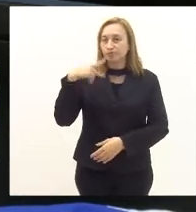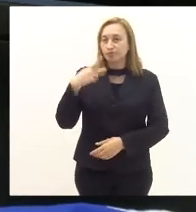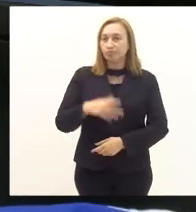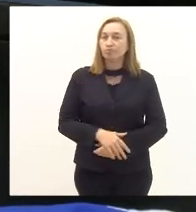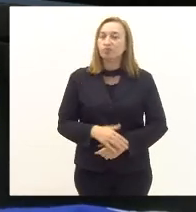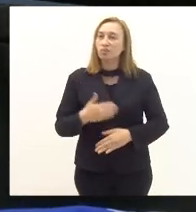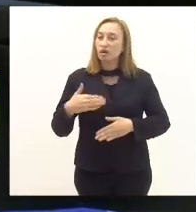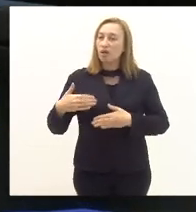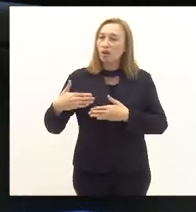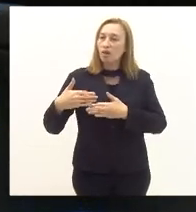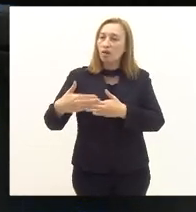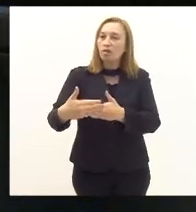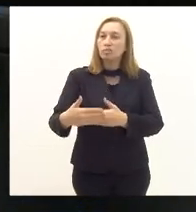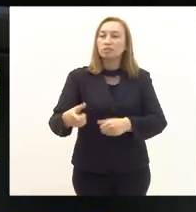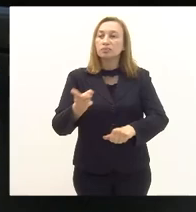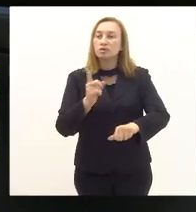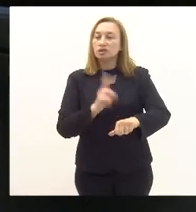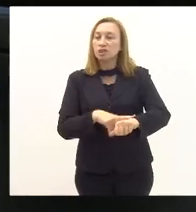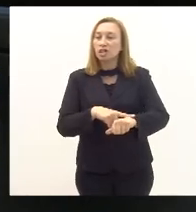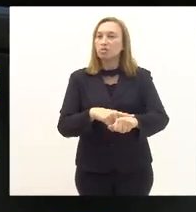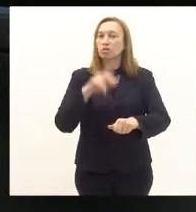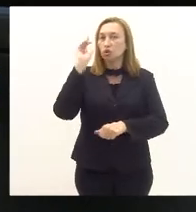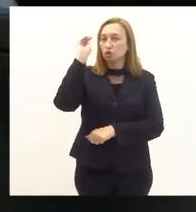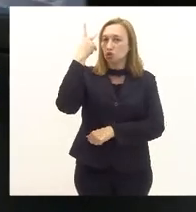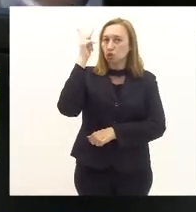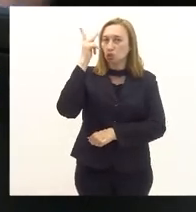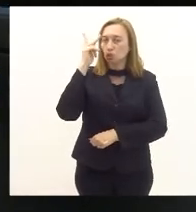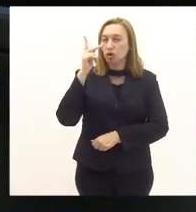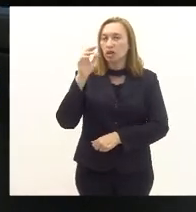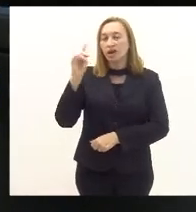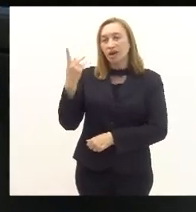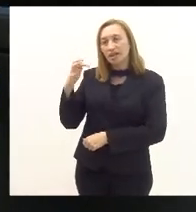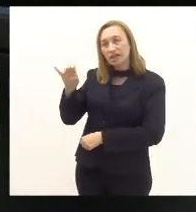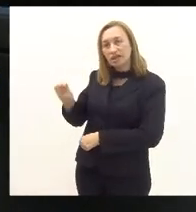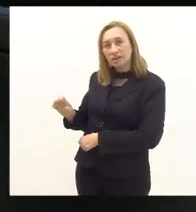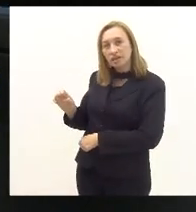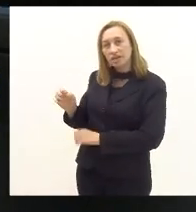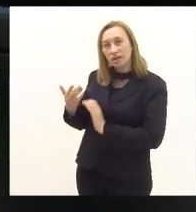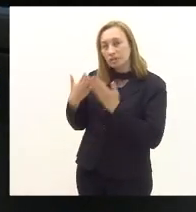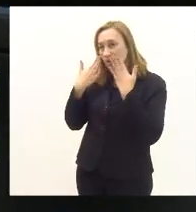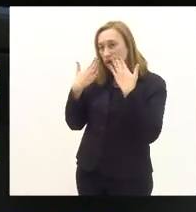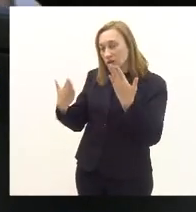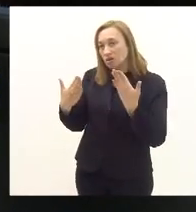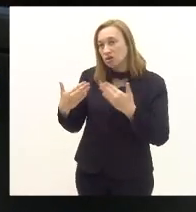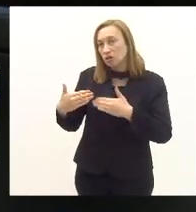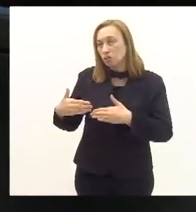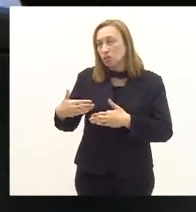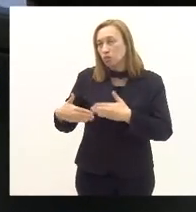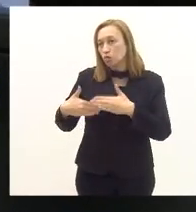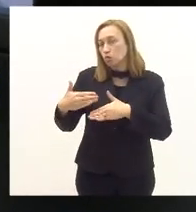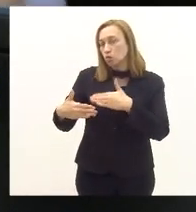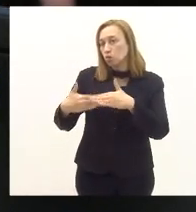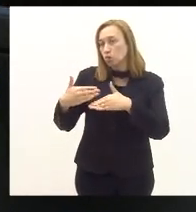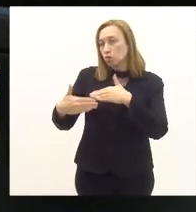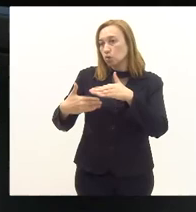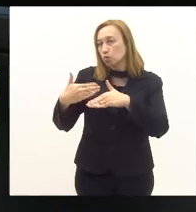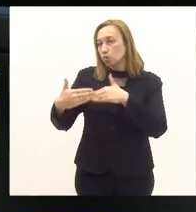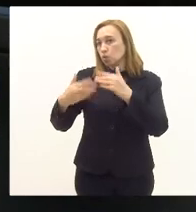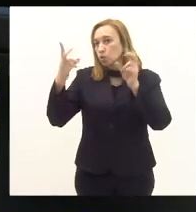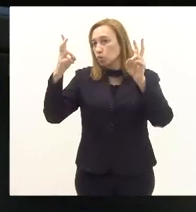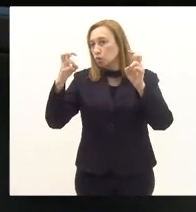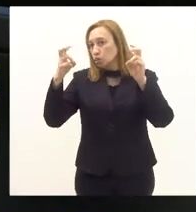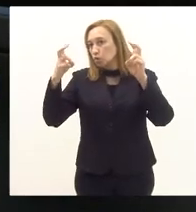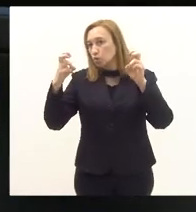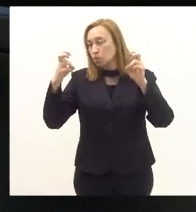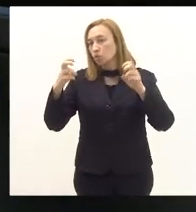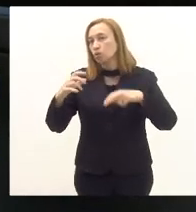ao longo do tempo, pelo histórico que o Hernani apresentou, ela vem evoluindo nessa questão